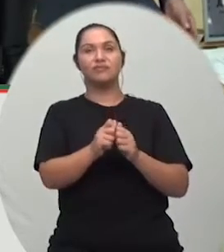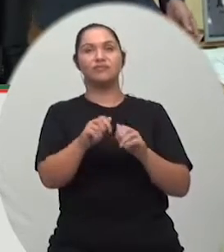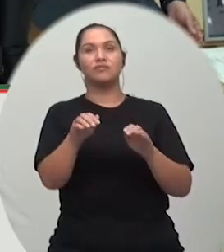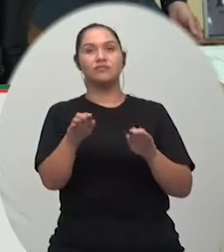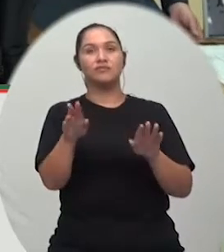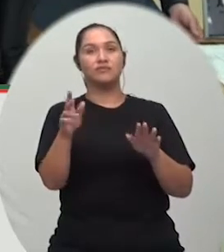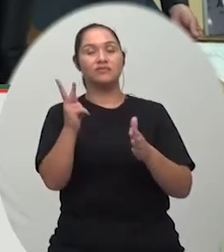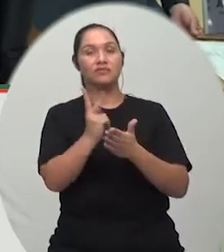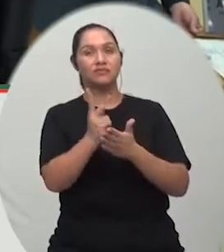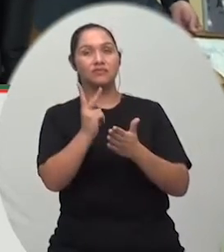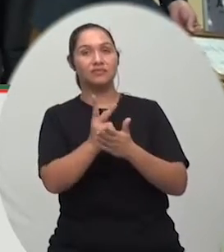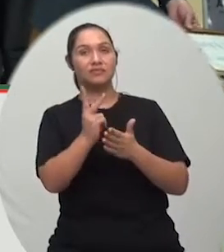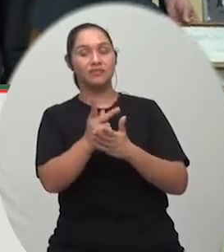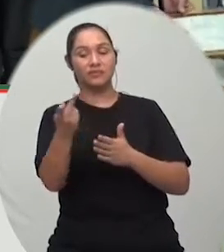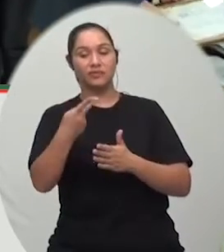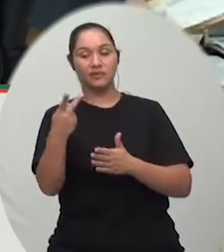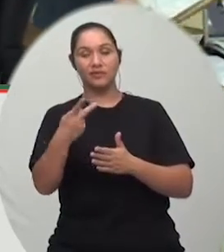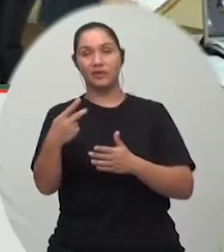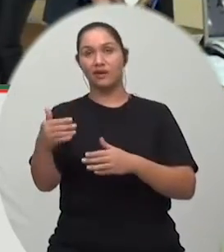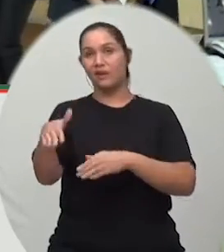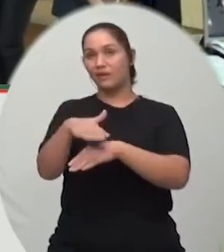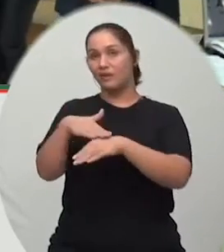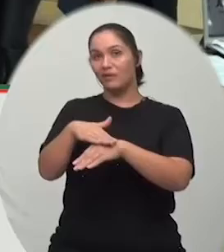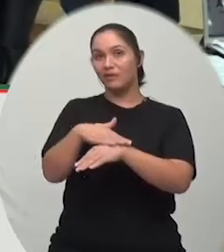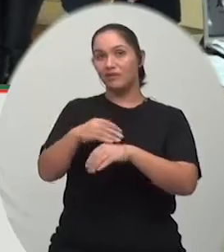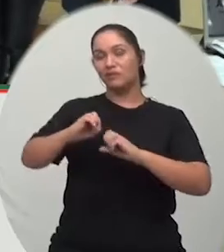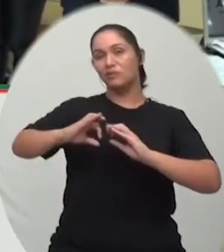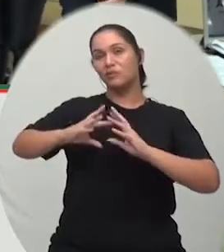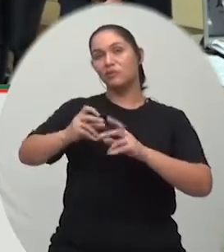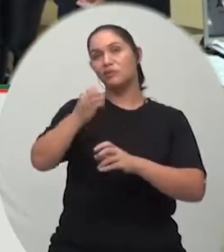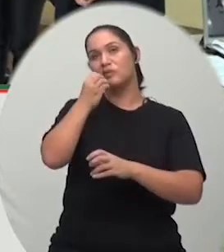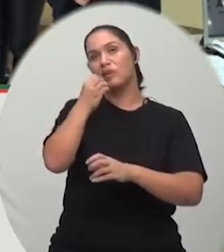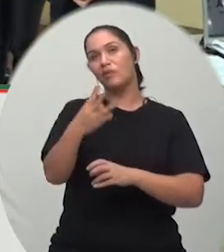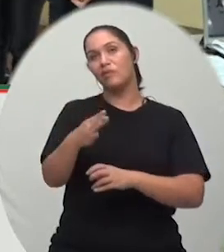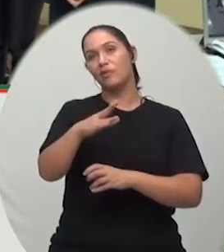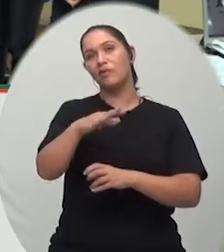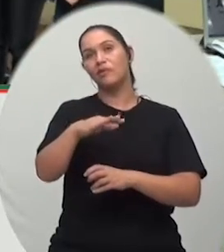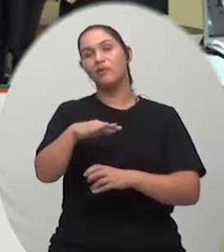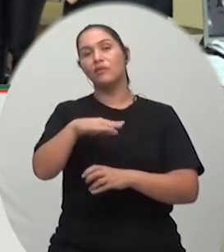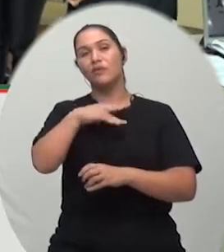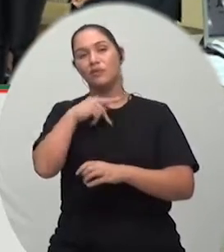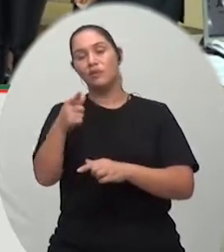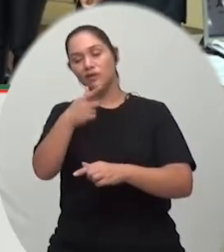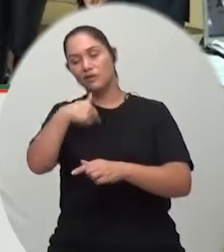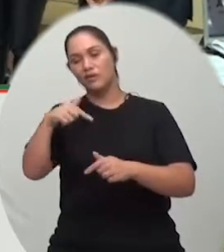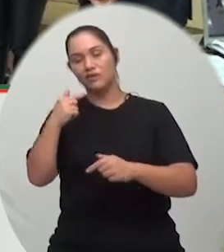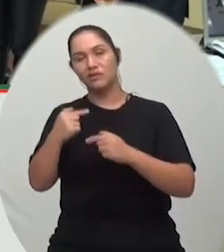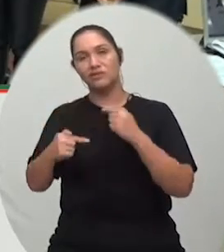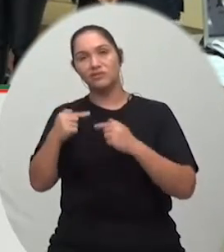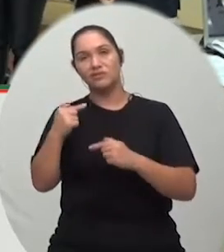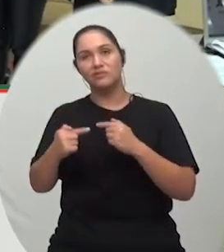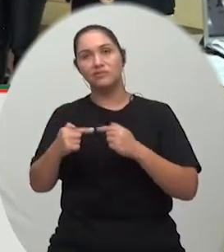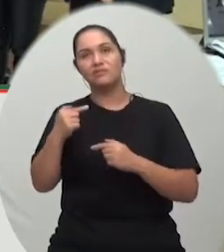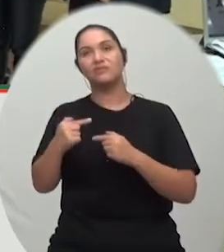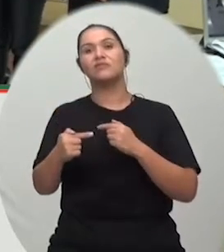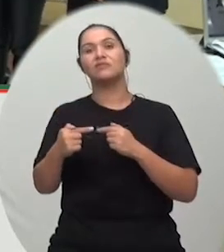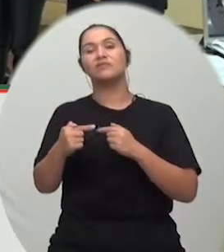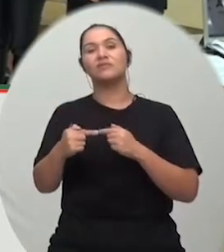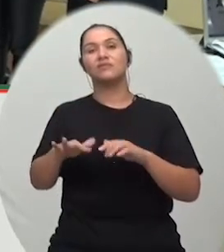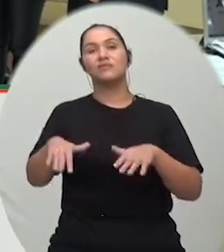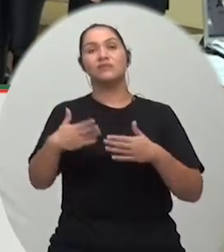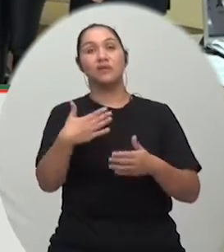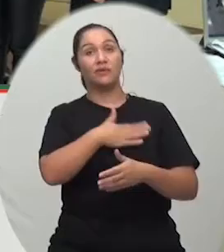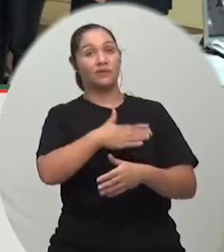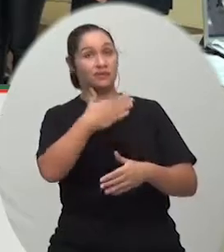coisas boas quanto as dificuldades do nosso dia a dia lá no curso de Direito da Unesc. Gostaria de agradecer à